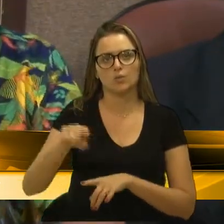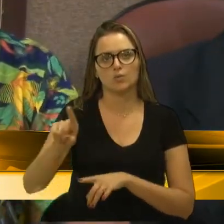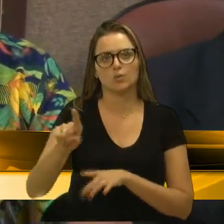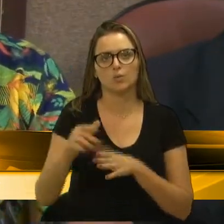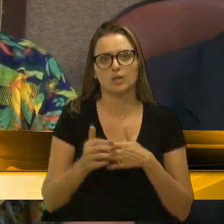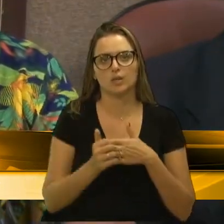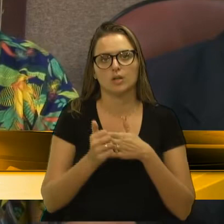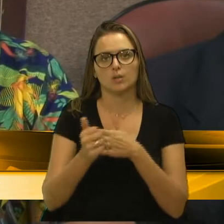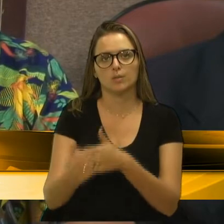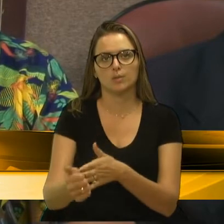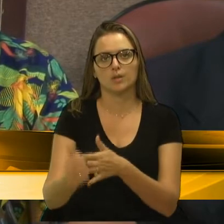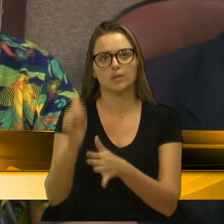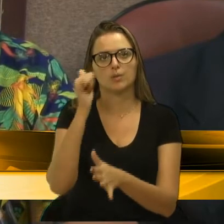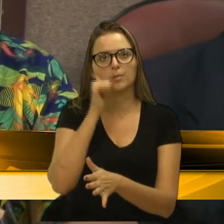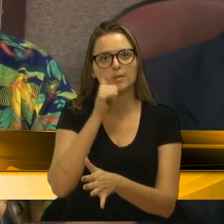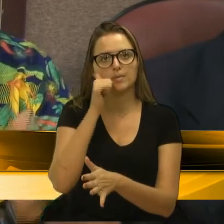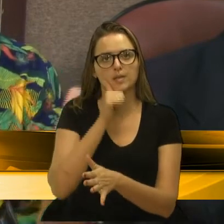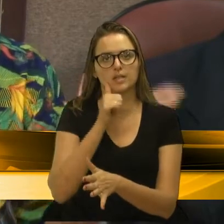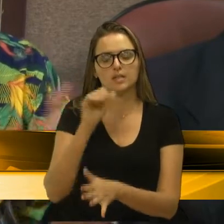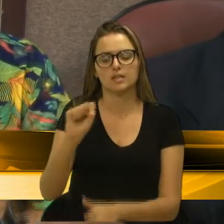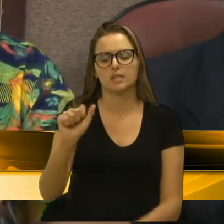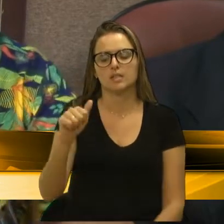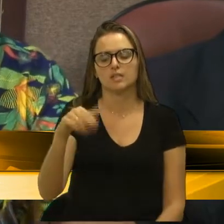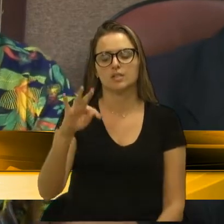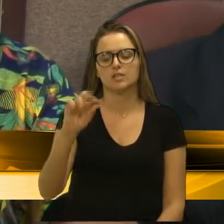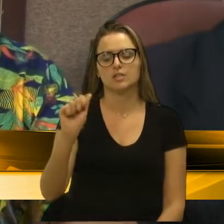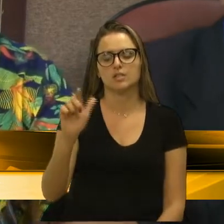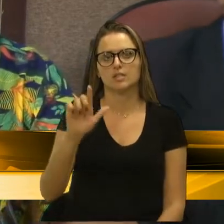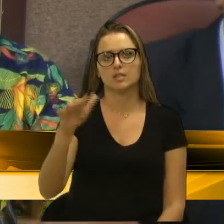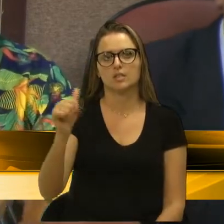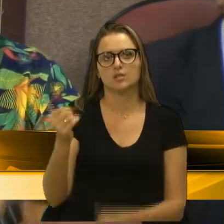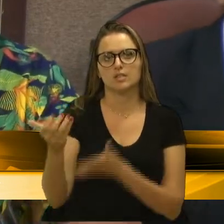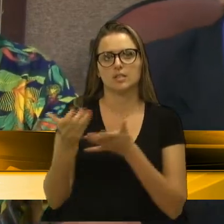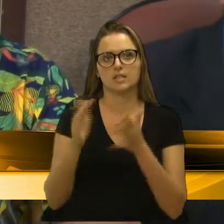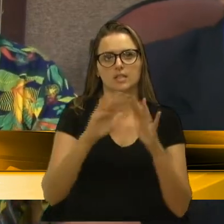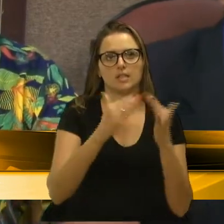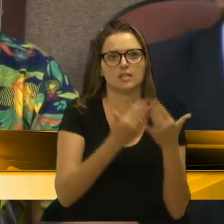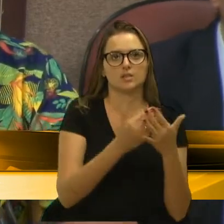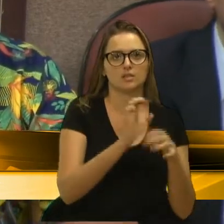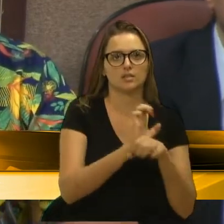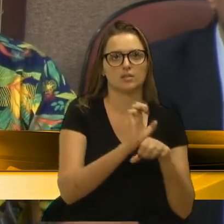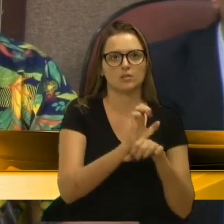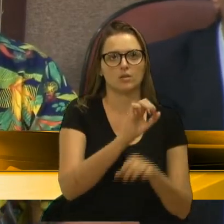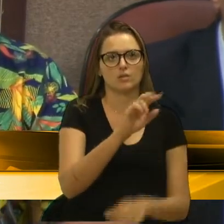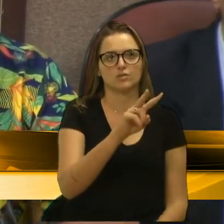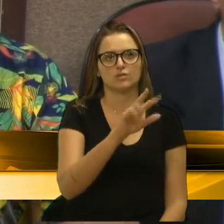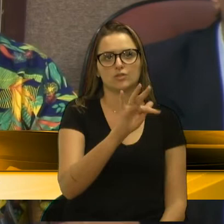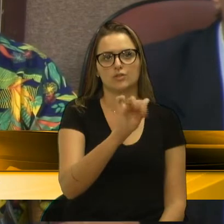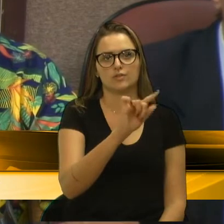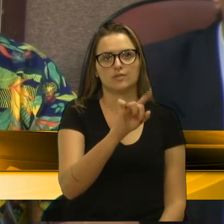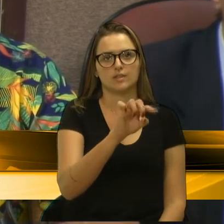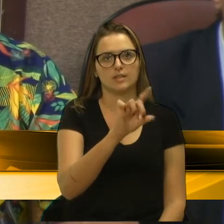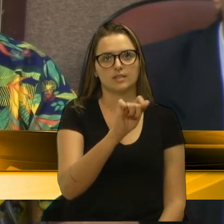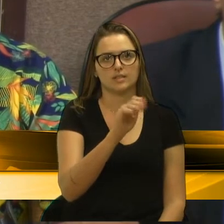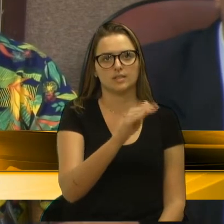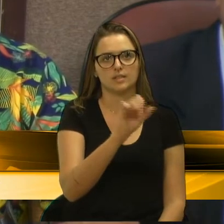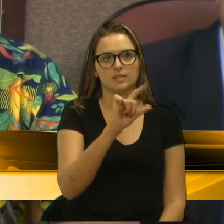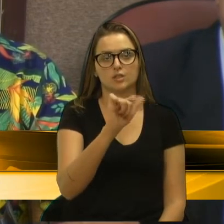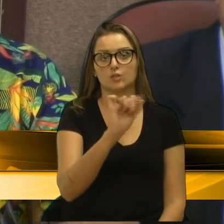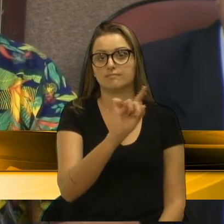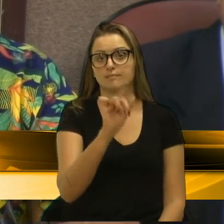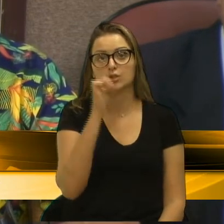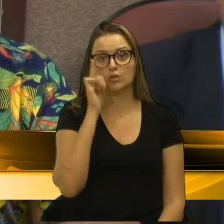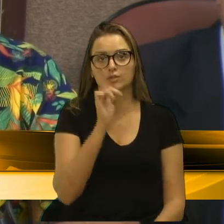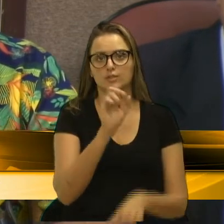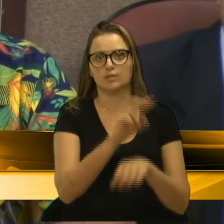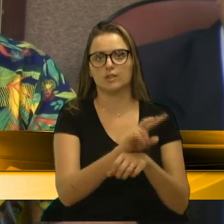acompanhei uma menina que de Santa Lúcia, queria estudar em Vanda Souza, na escola estadual lá, e não conseguiu vaga. O que aconteceu,